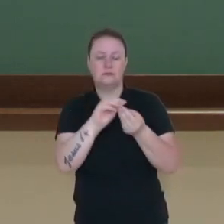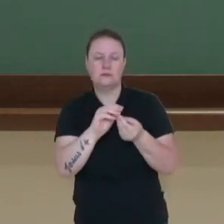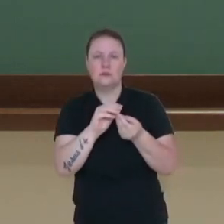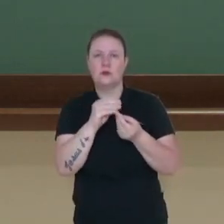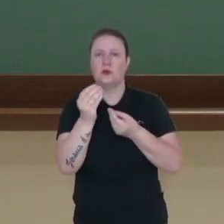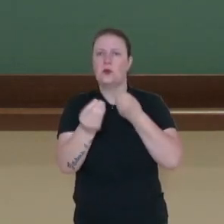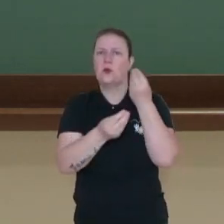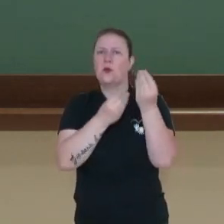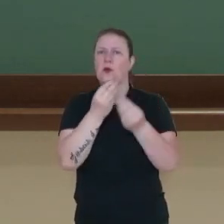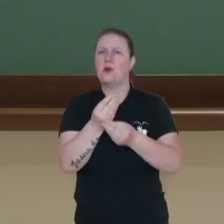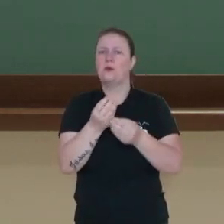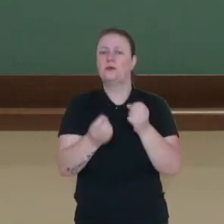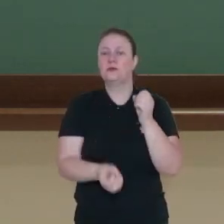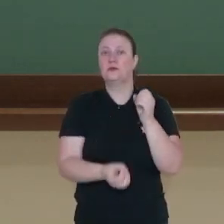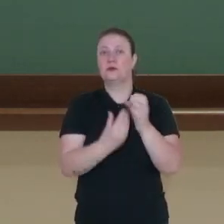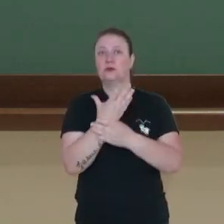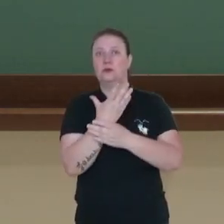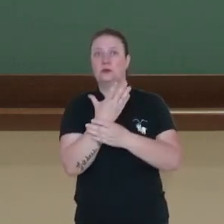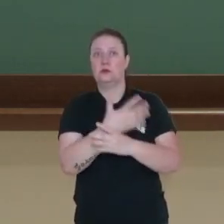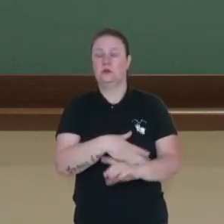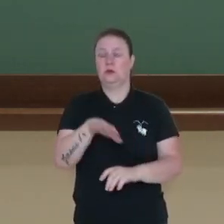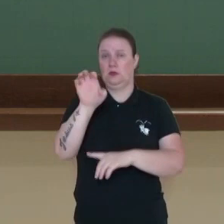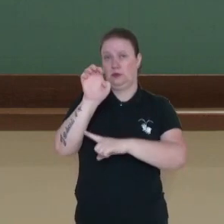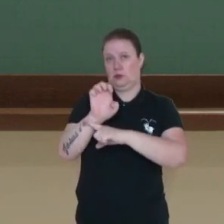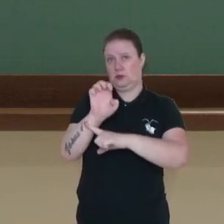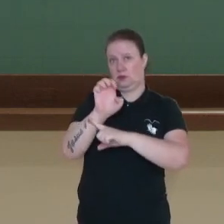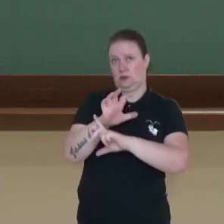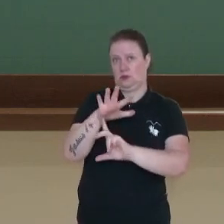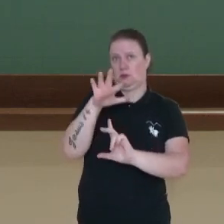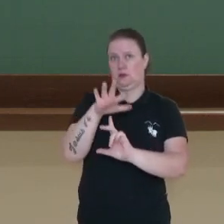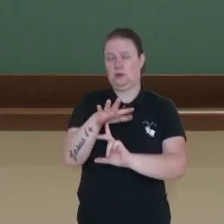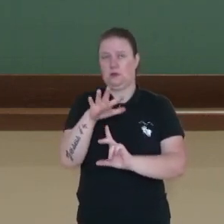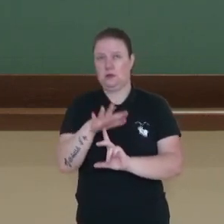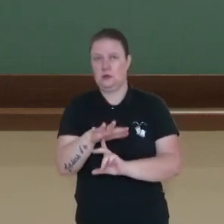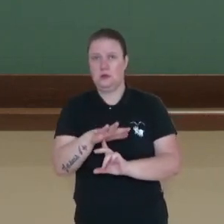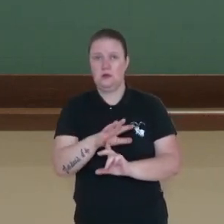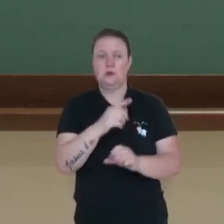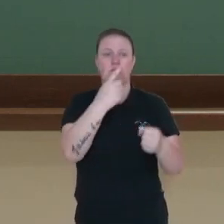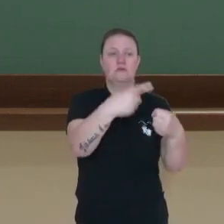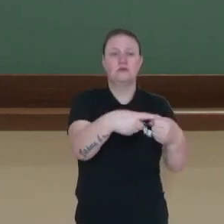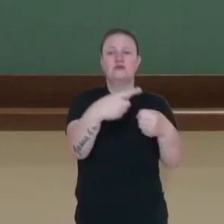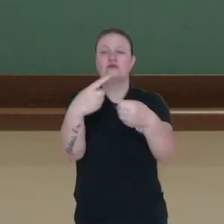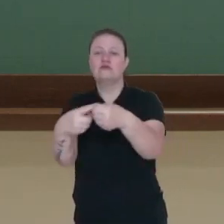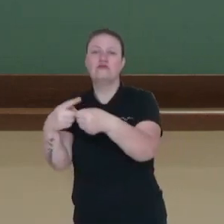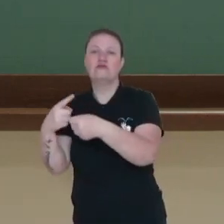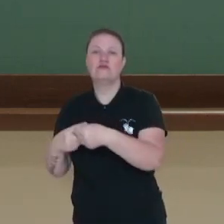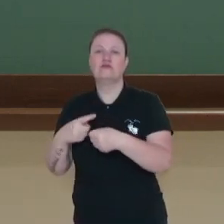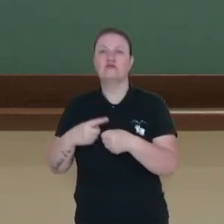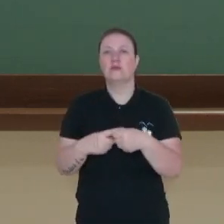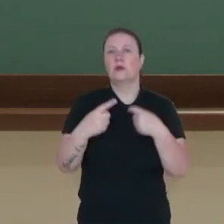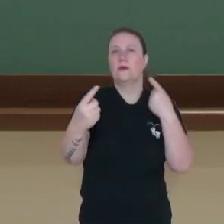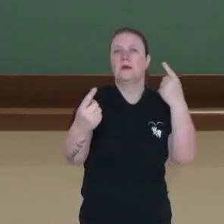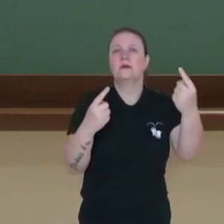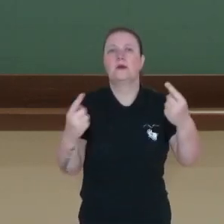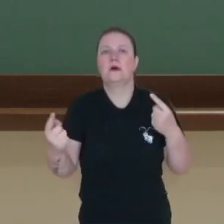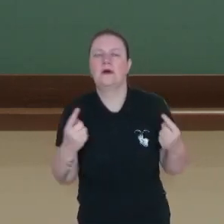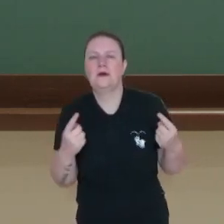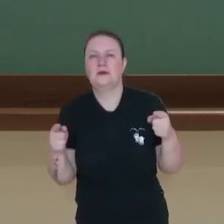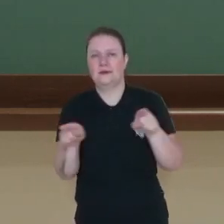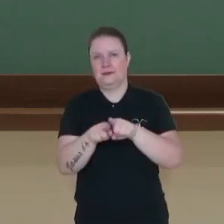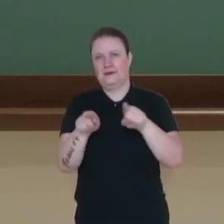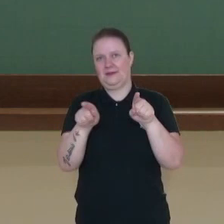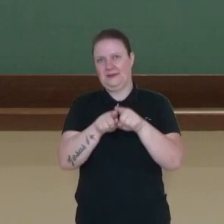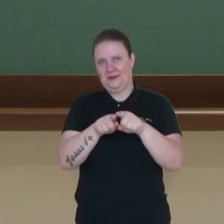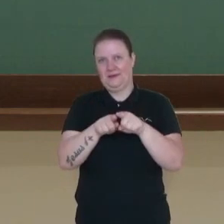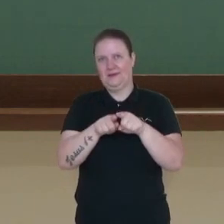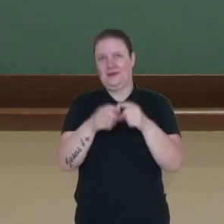do nosso município, do nosso estado, entender a história da sua região, do seu município, poder falar um pouco